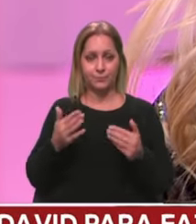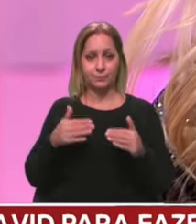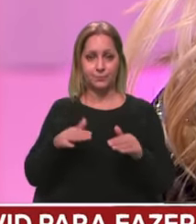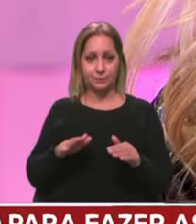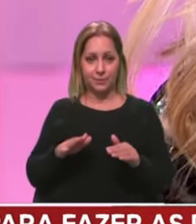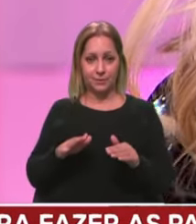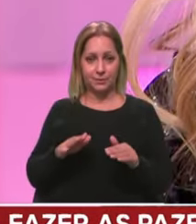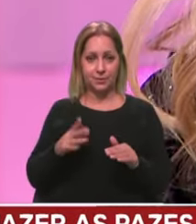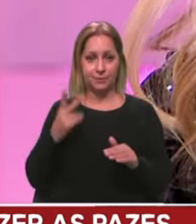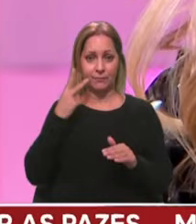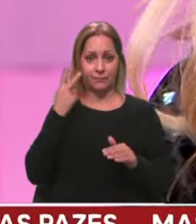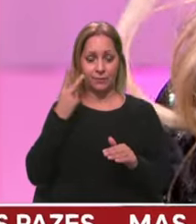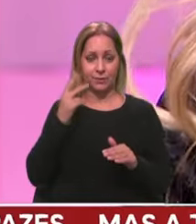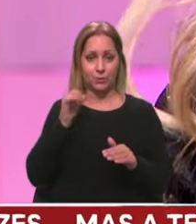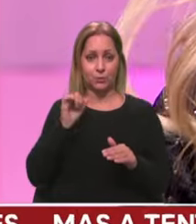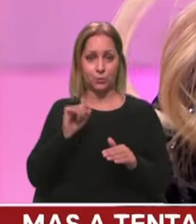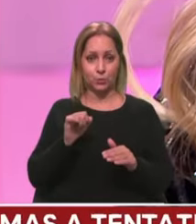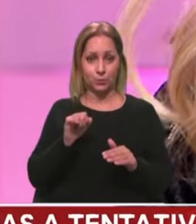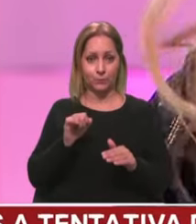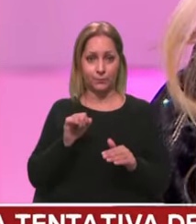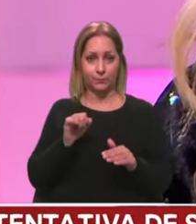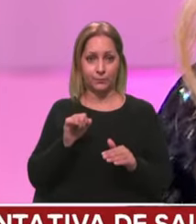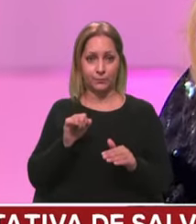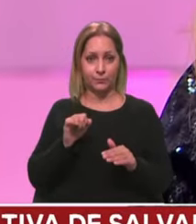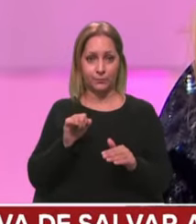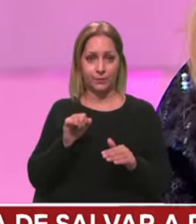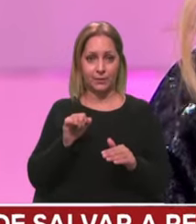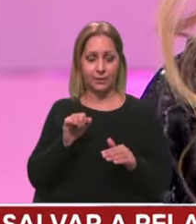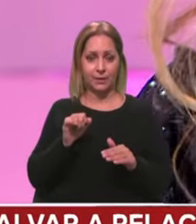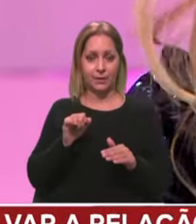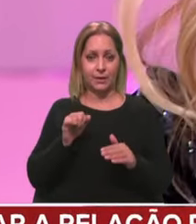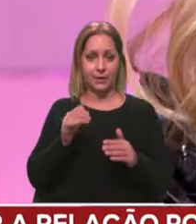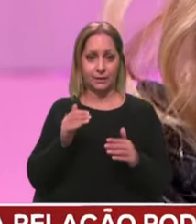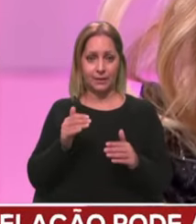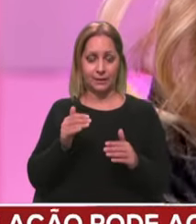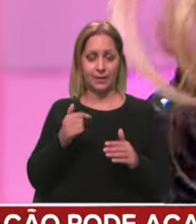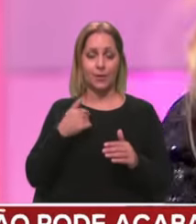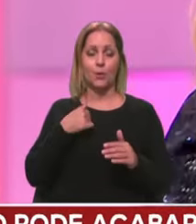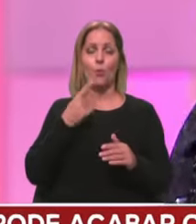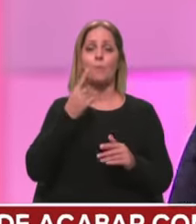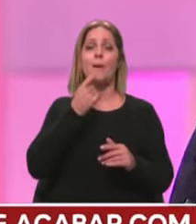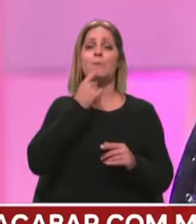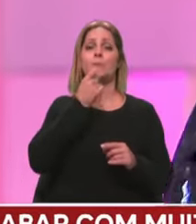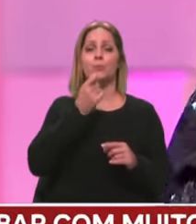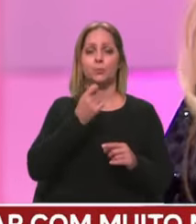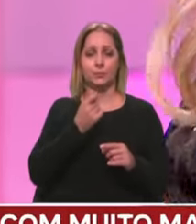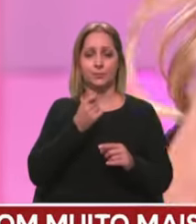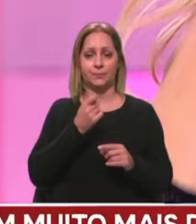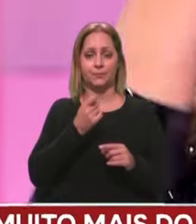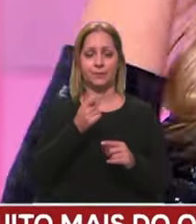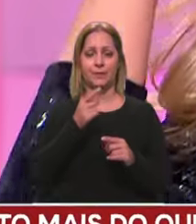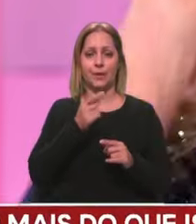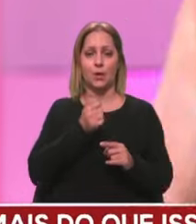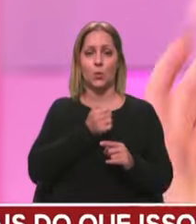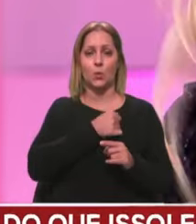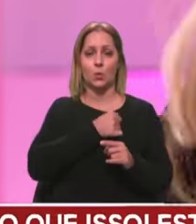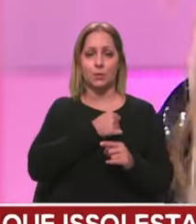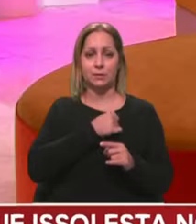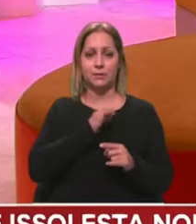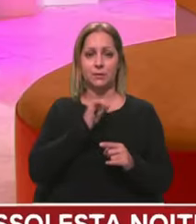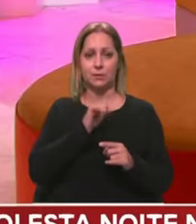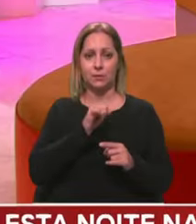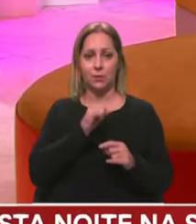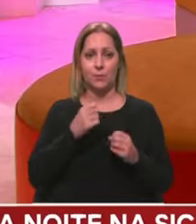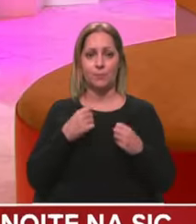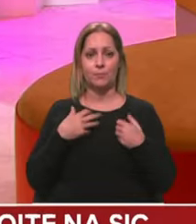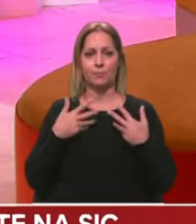a tua vida não sai dos meus filhos de Notícias não é portanto a pergunta que eu faço é o teu coração brilha com muita